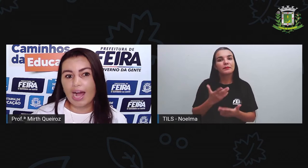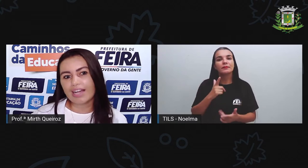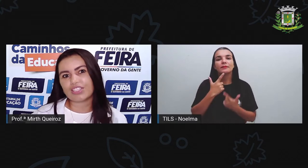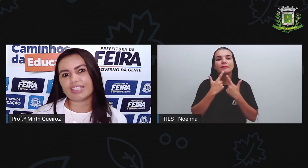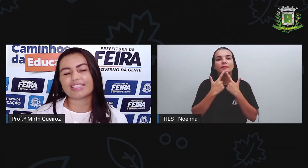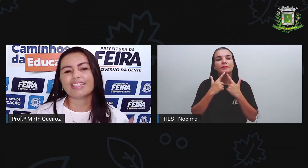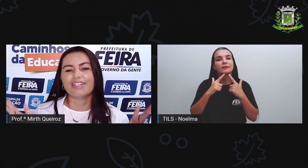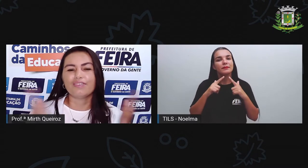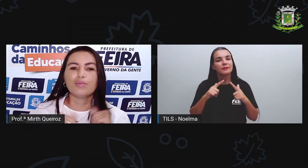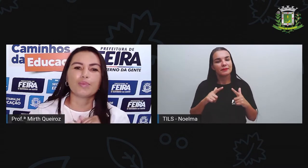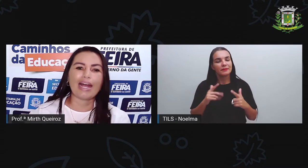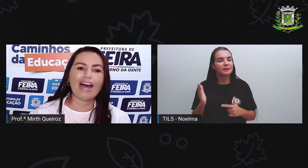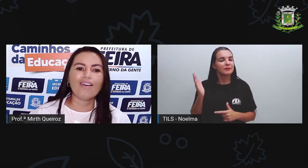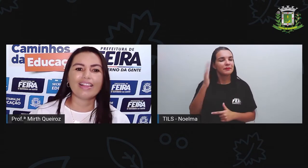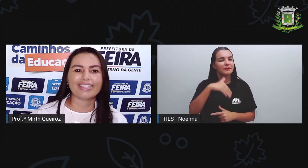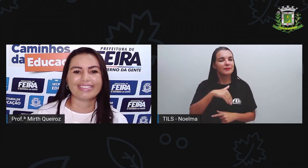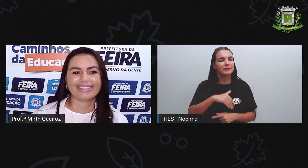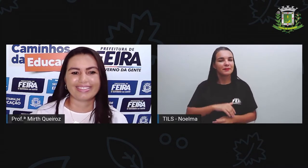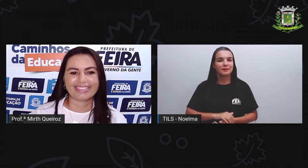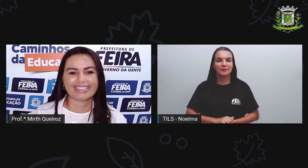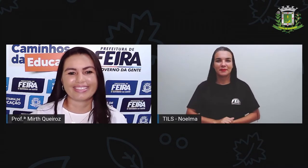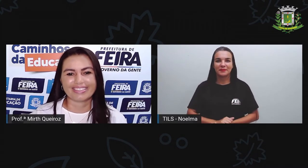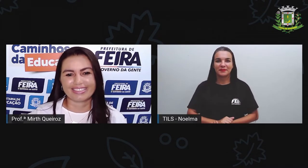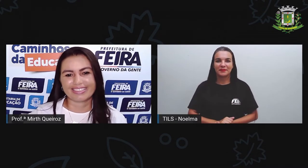linguagens. Vamos para a aula?